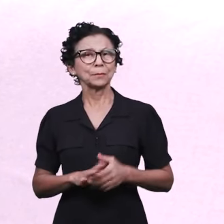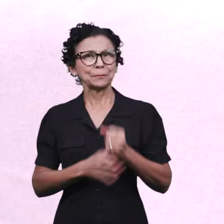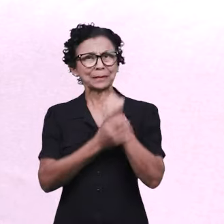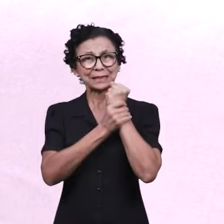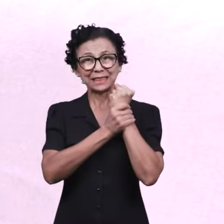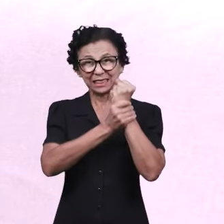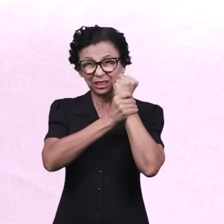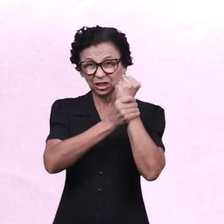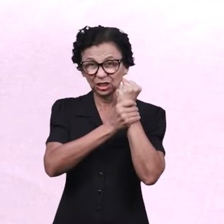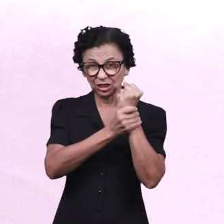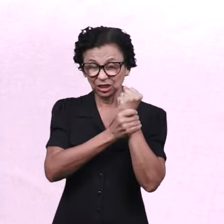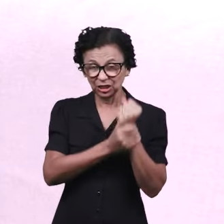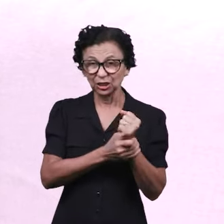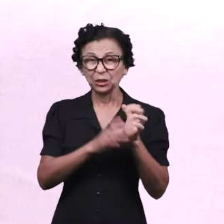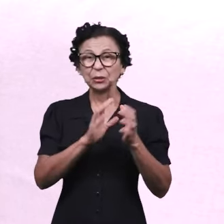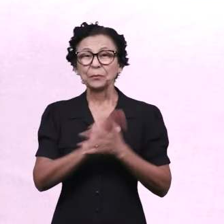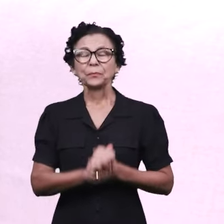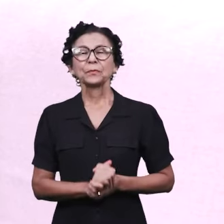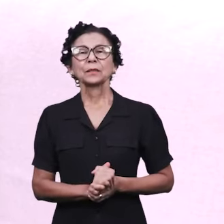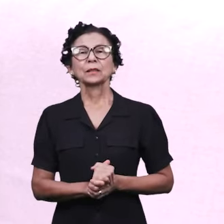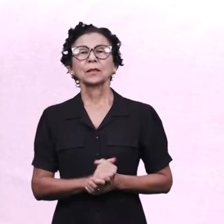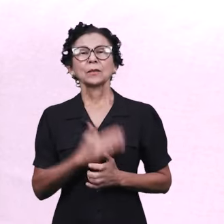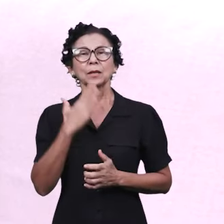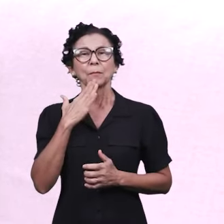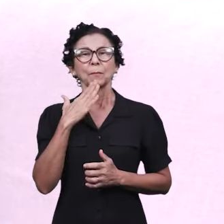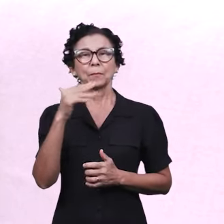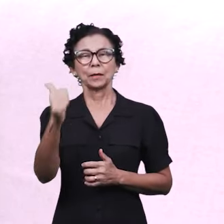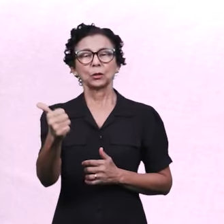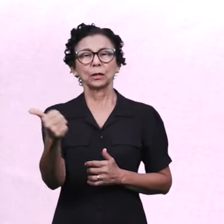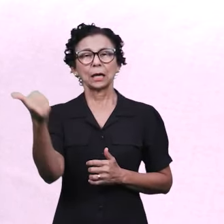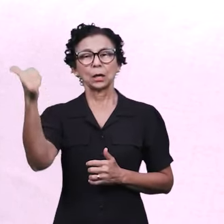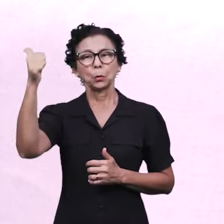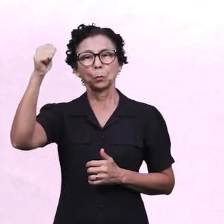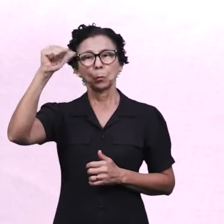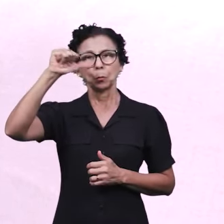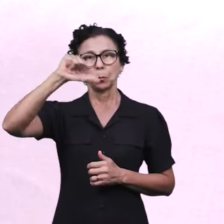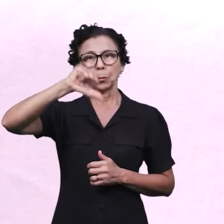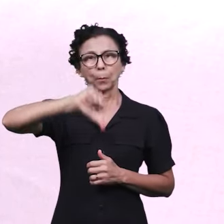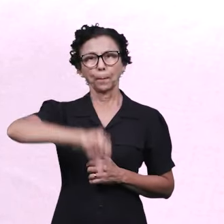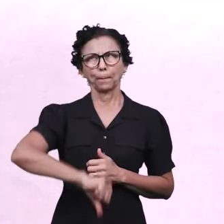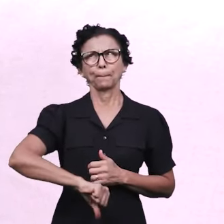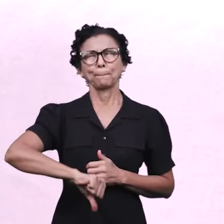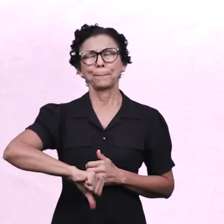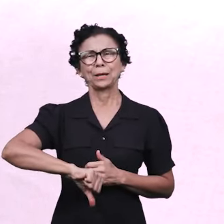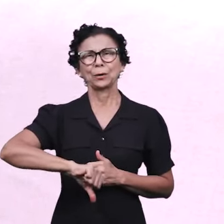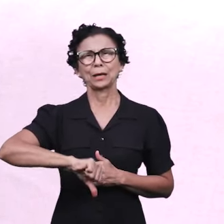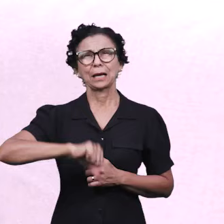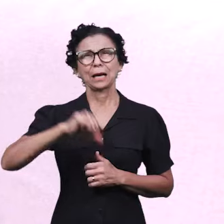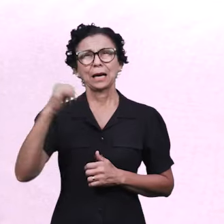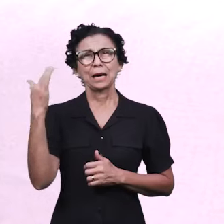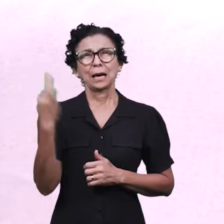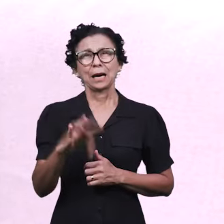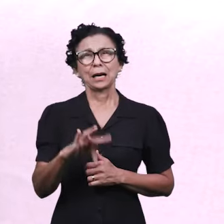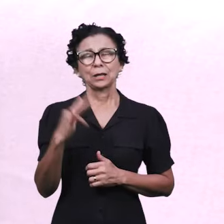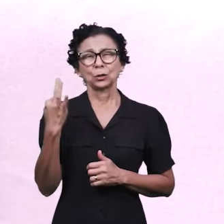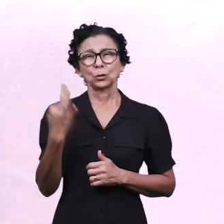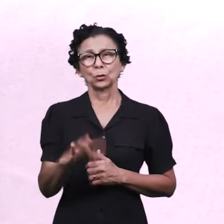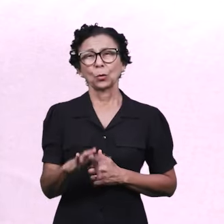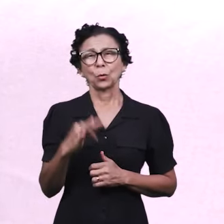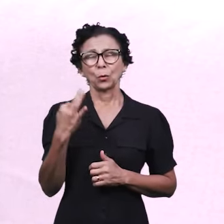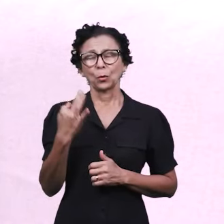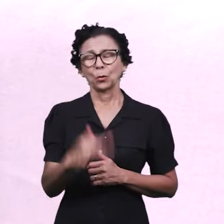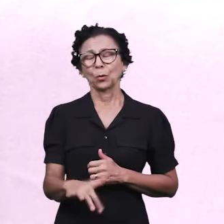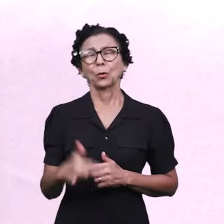diagnóstico de lipedema e o quadro piorou o quadro se agravou as dores pioraram e o aspecto do